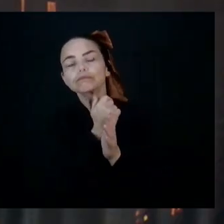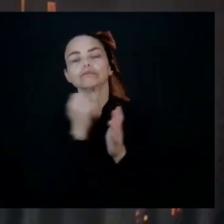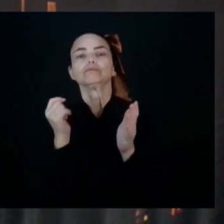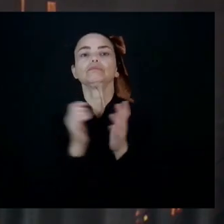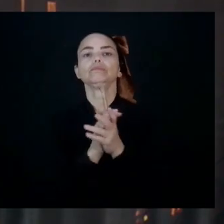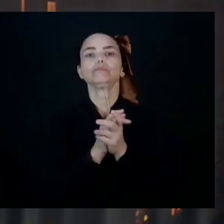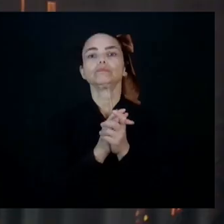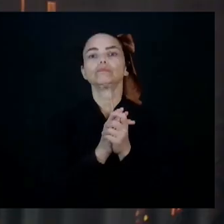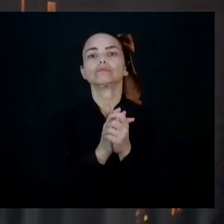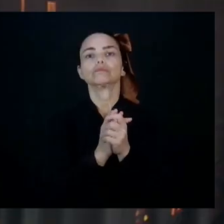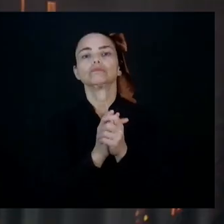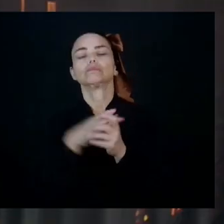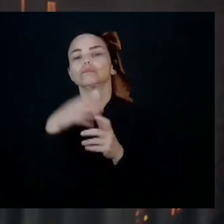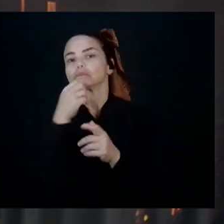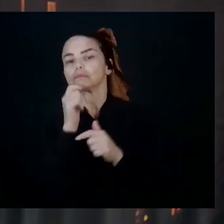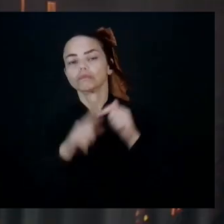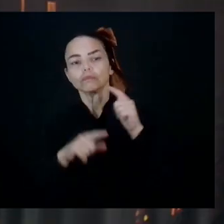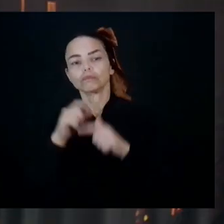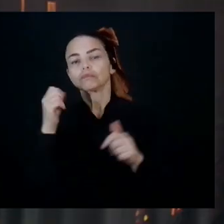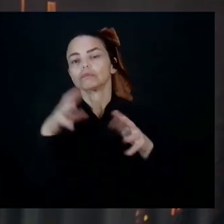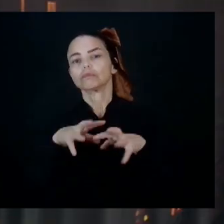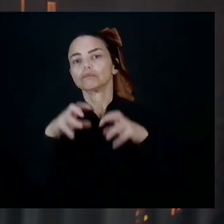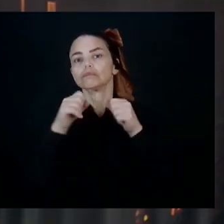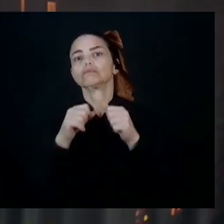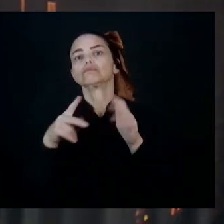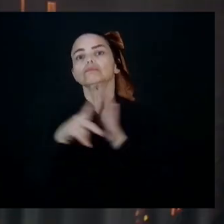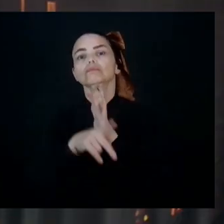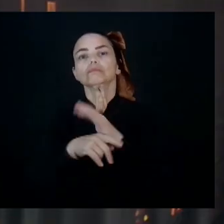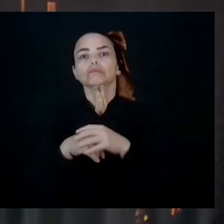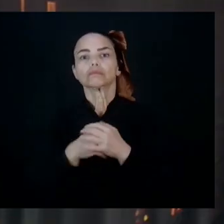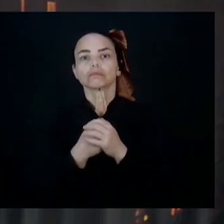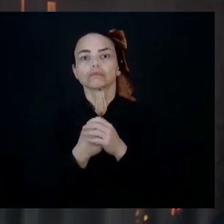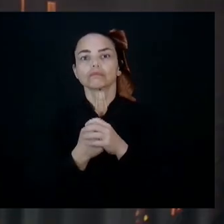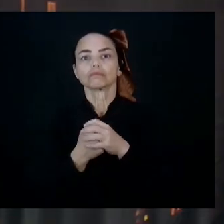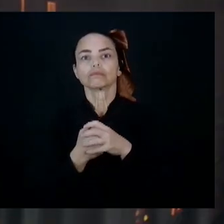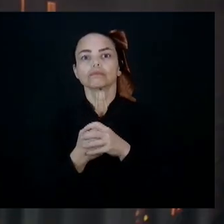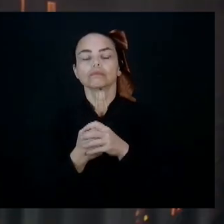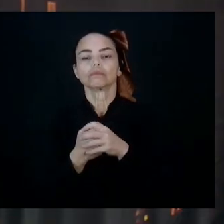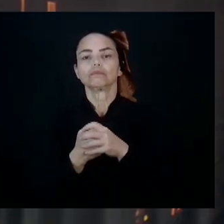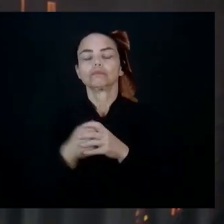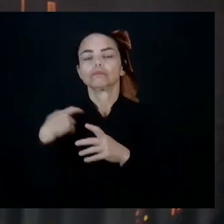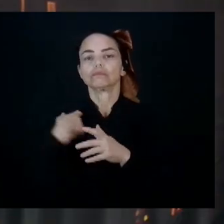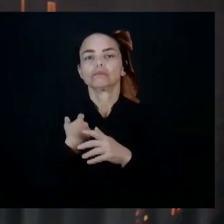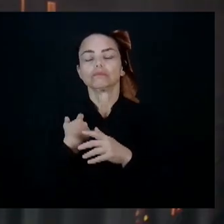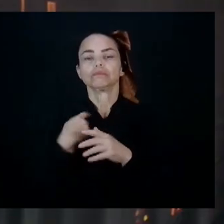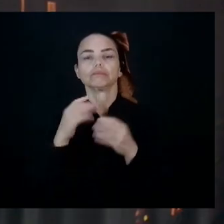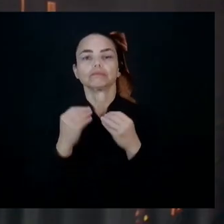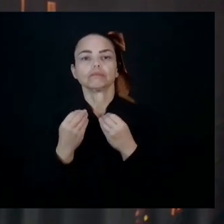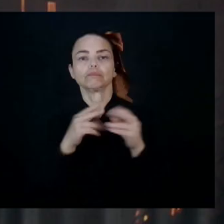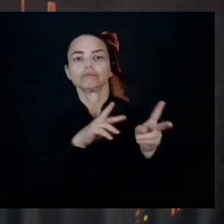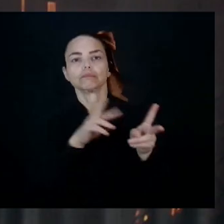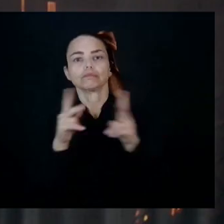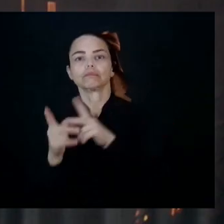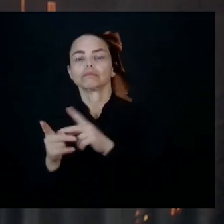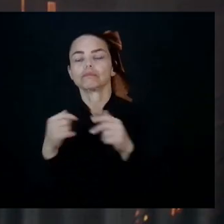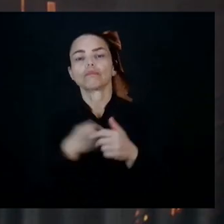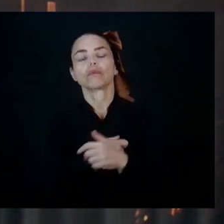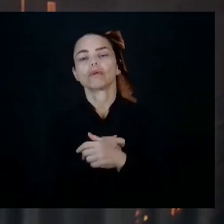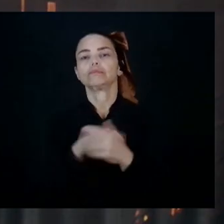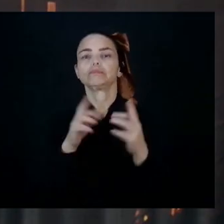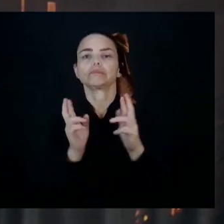estamos falando de bens, de posses, Nossa, né? Interessante. E aí, quando isso é transportado para as relações humanas, a gente